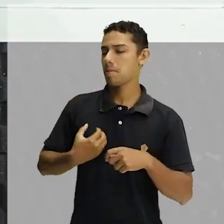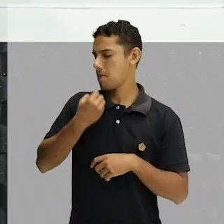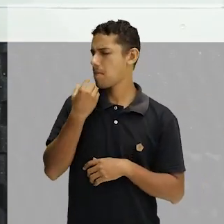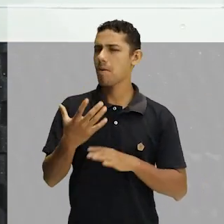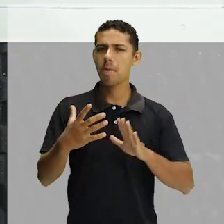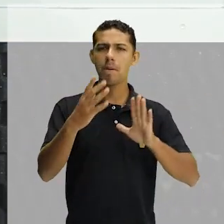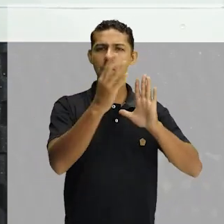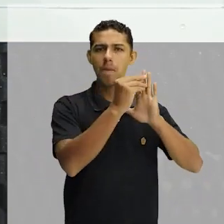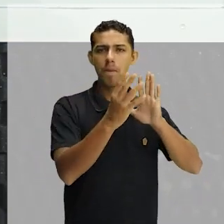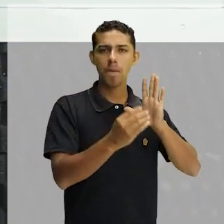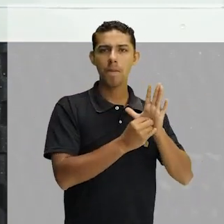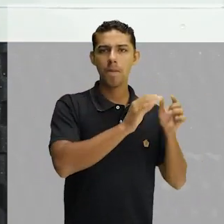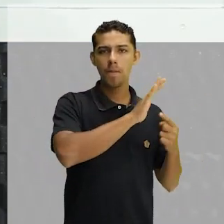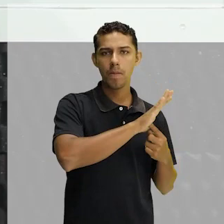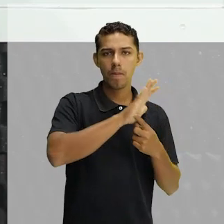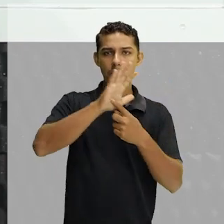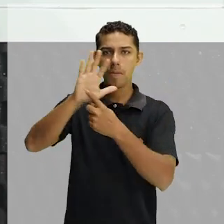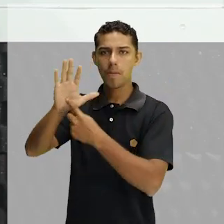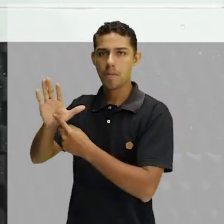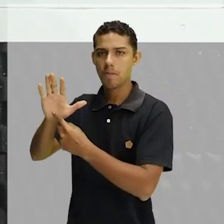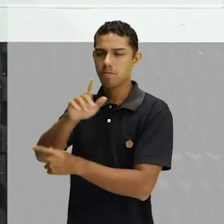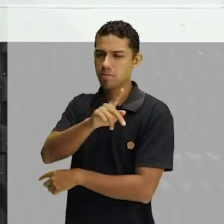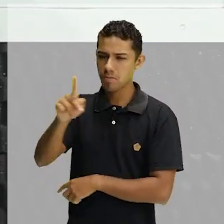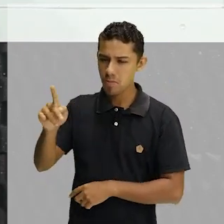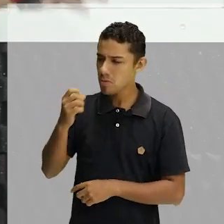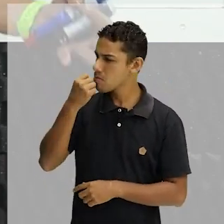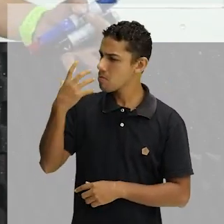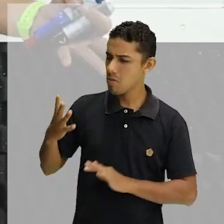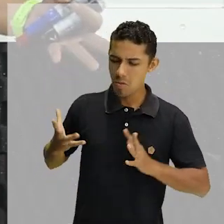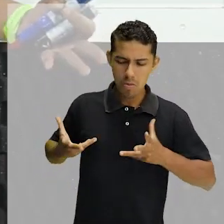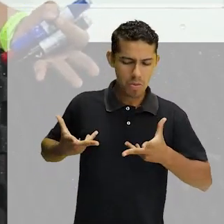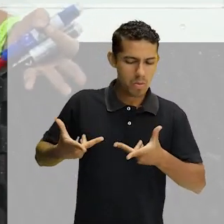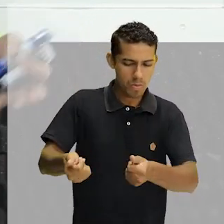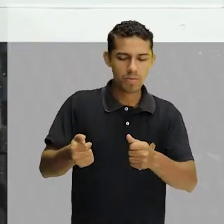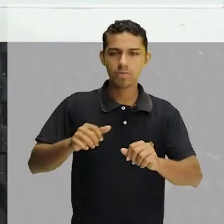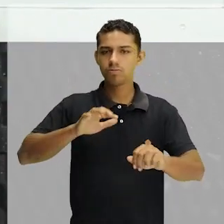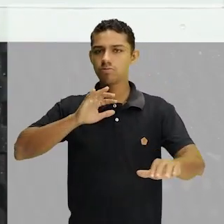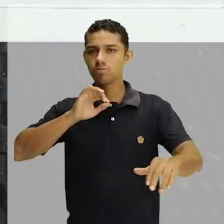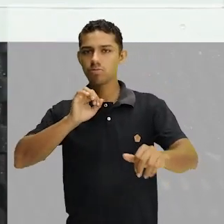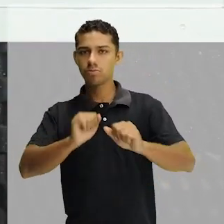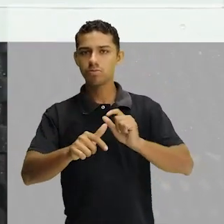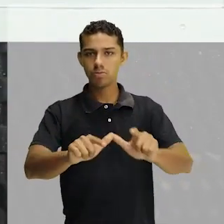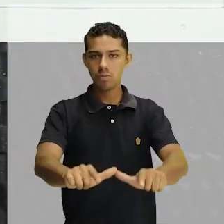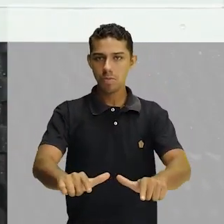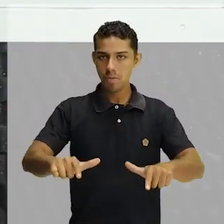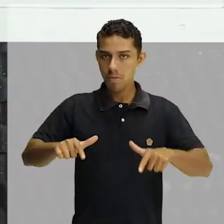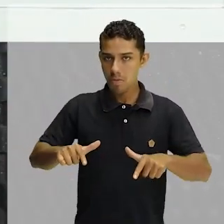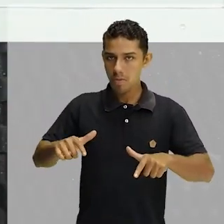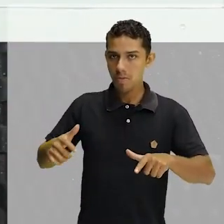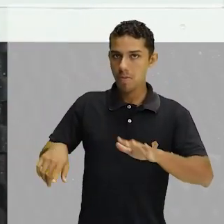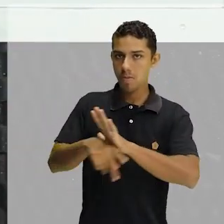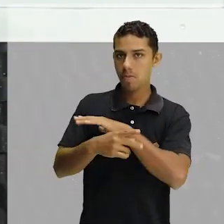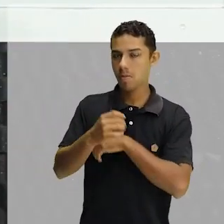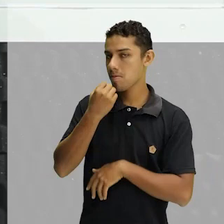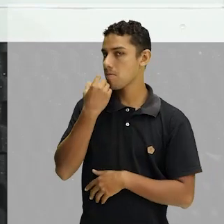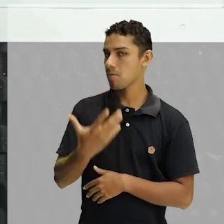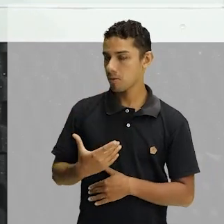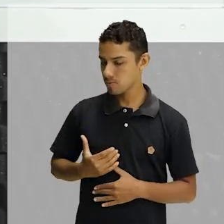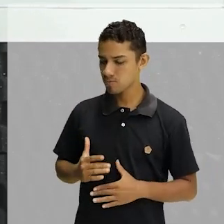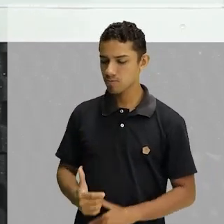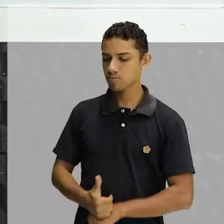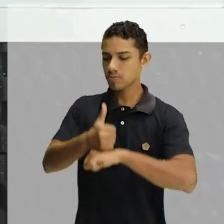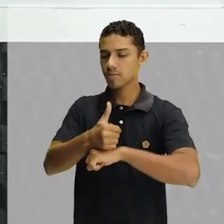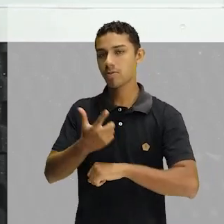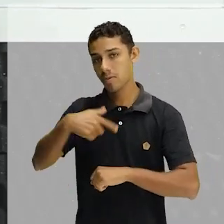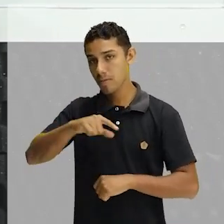vão gostar muito, professores gabaritados, professores com uma formação específica, professores que têm ali muita